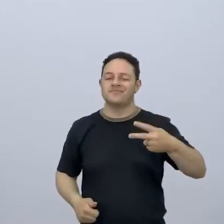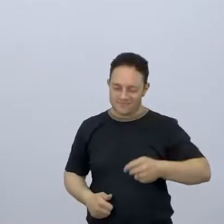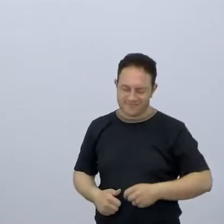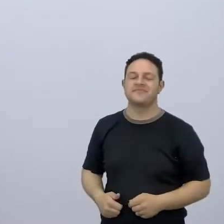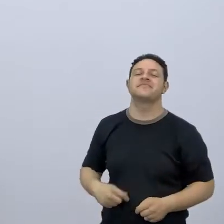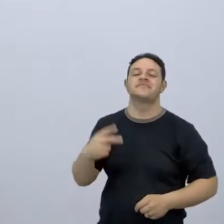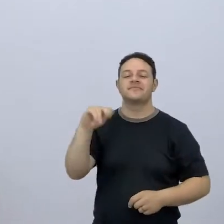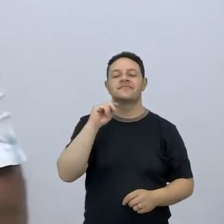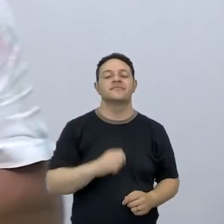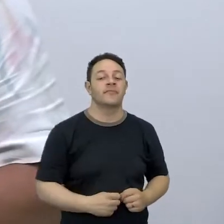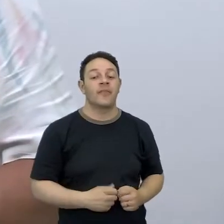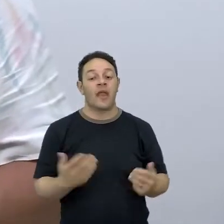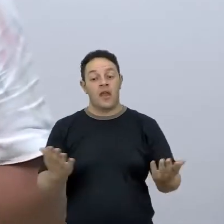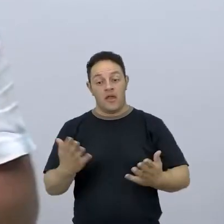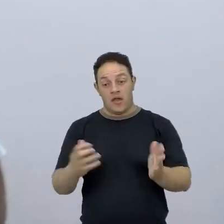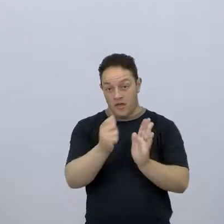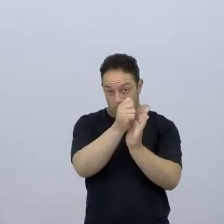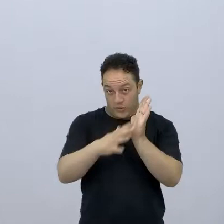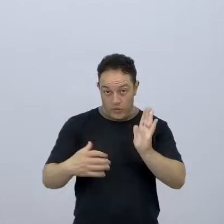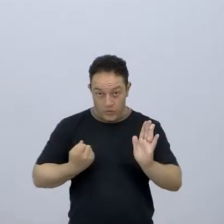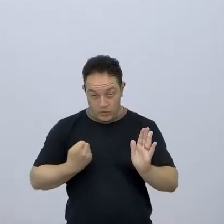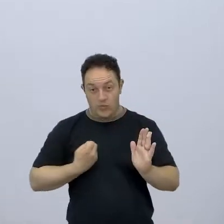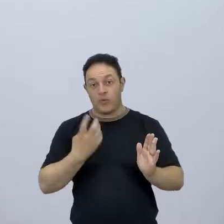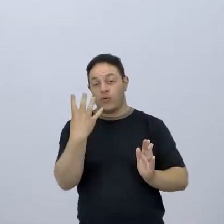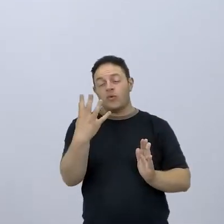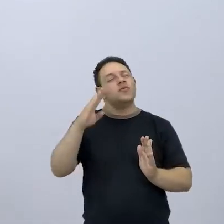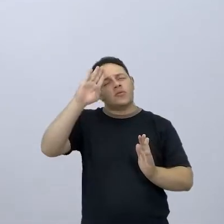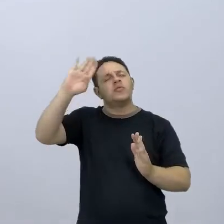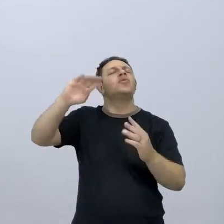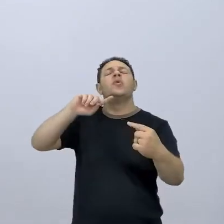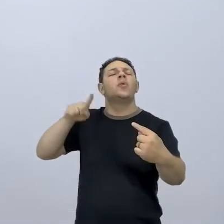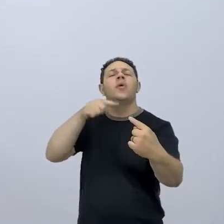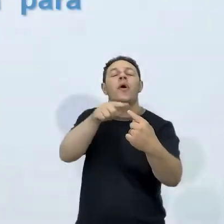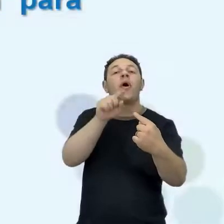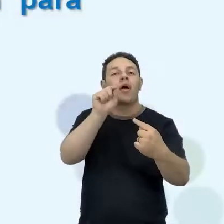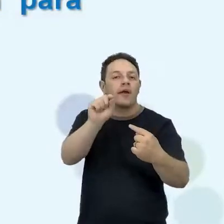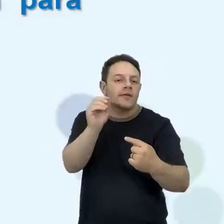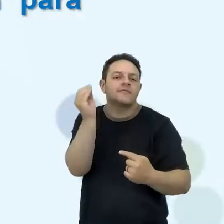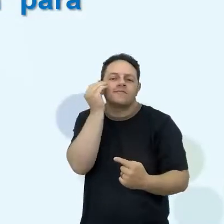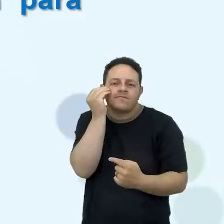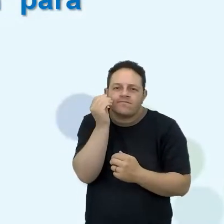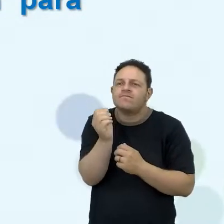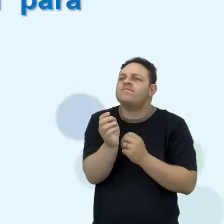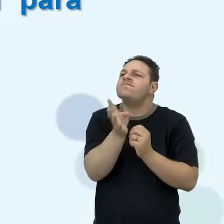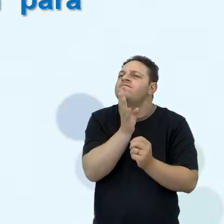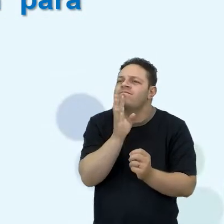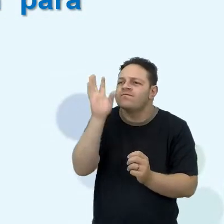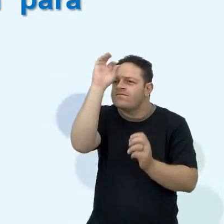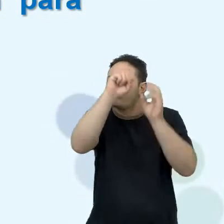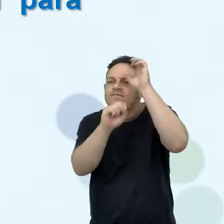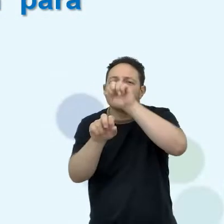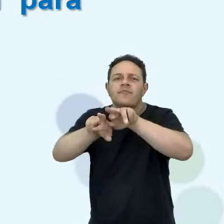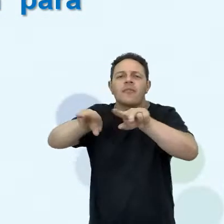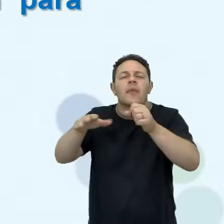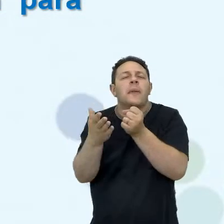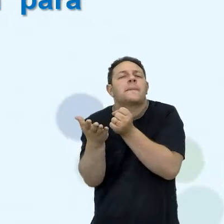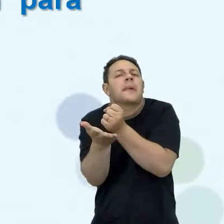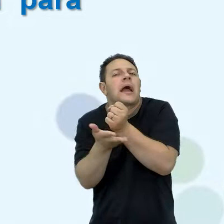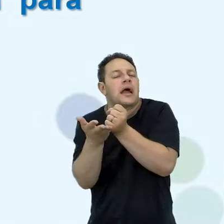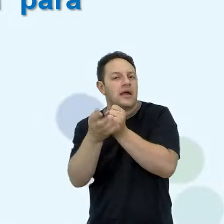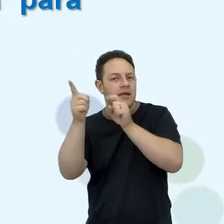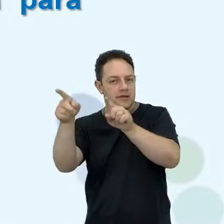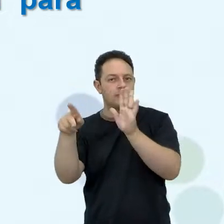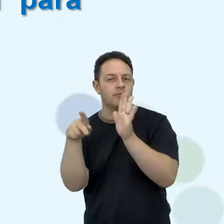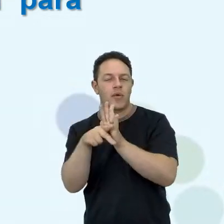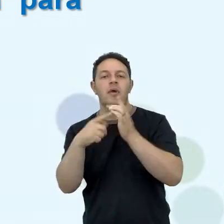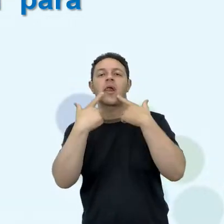lá. Nessa atividade 4, a gente tem como objetivo nos aproximar dos conhecimentos básicos da linguagem